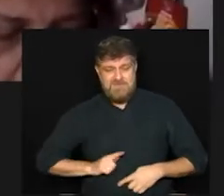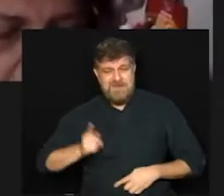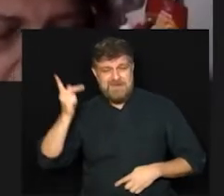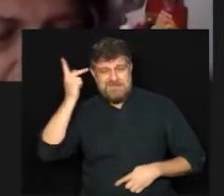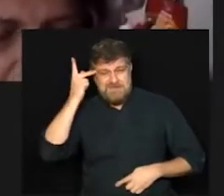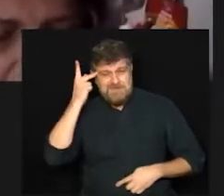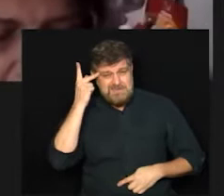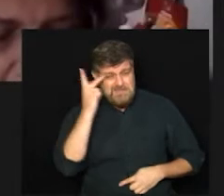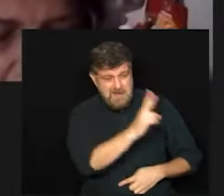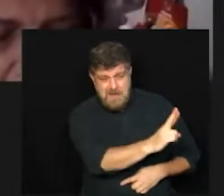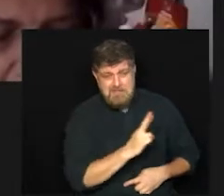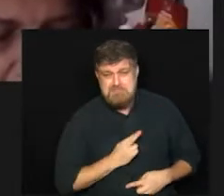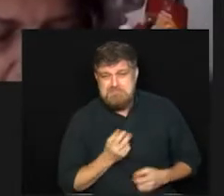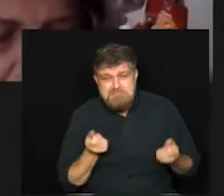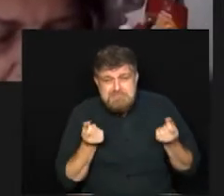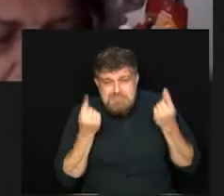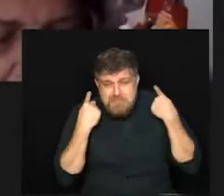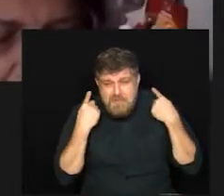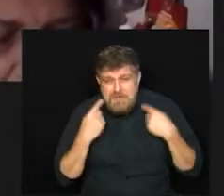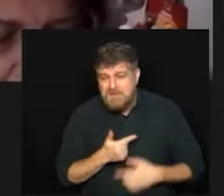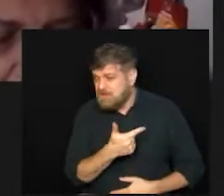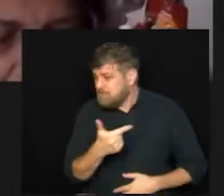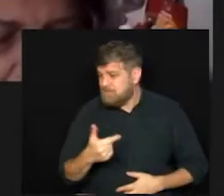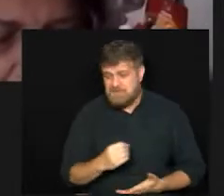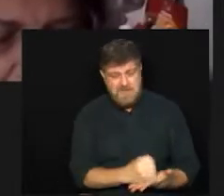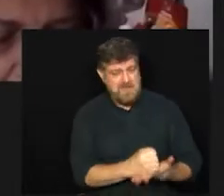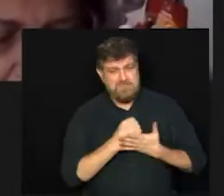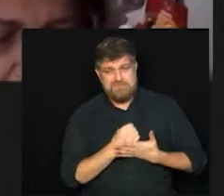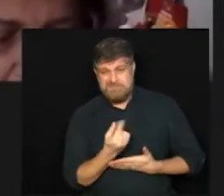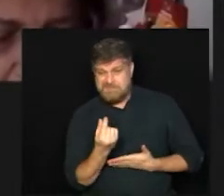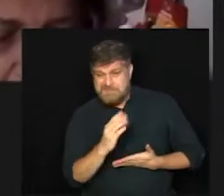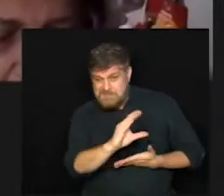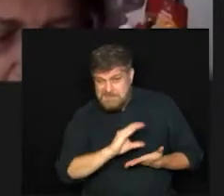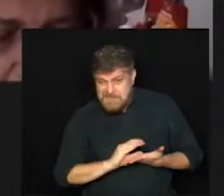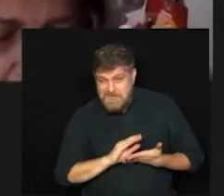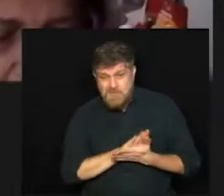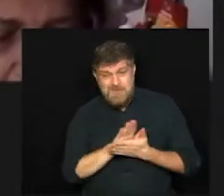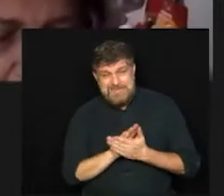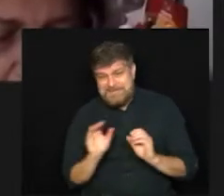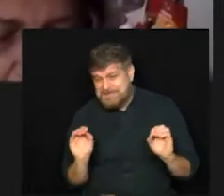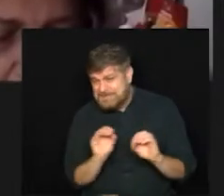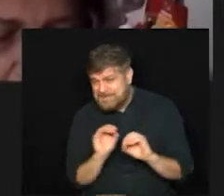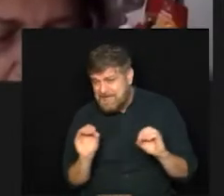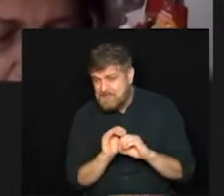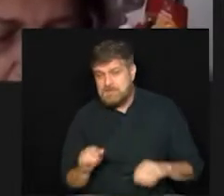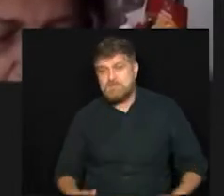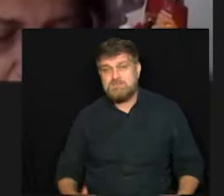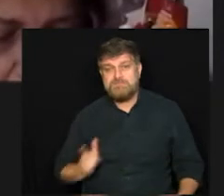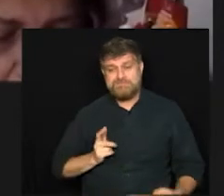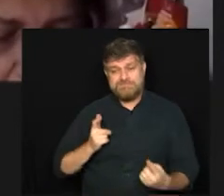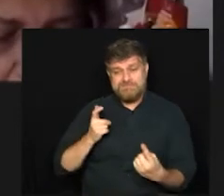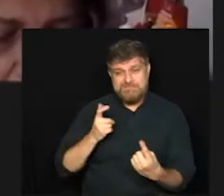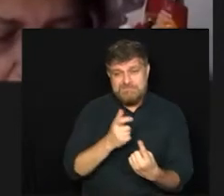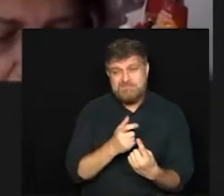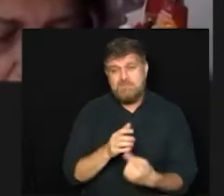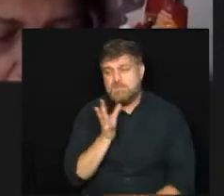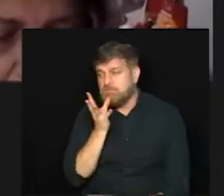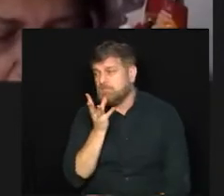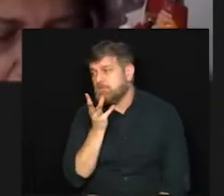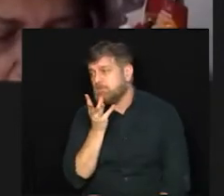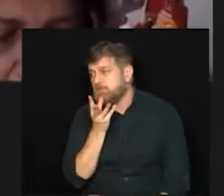como fazer nesse caso, não tem uma ajuda financeira. Essa vacina que não sai,